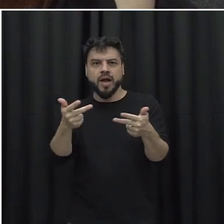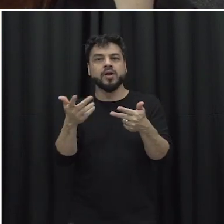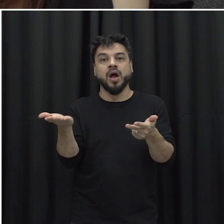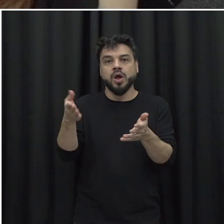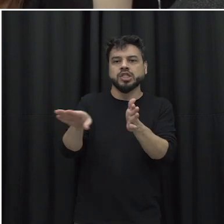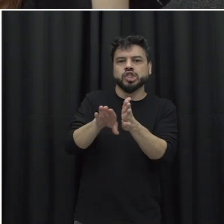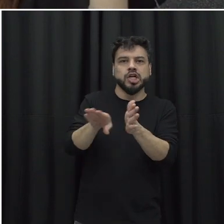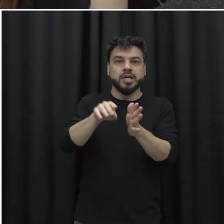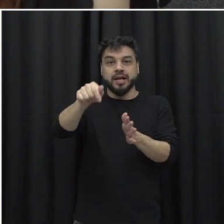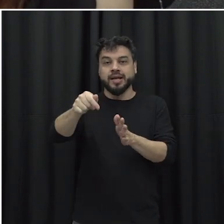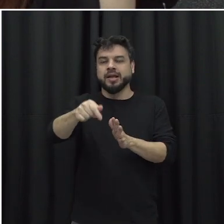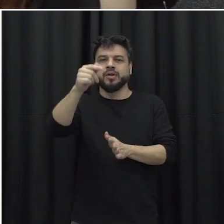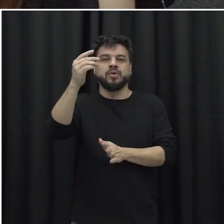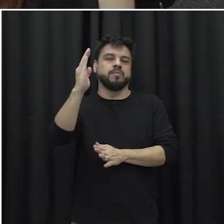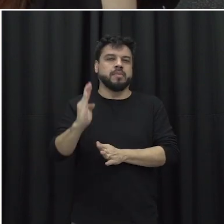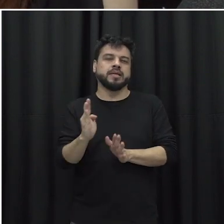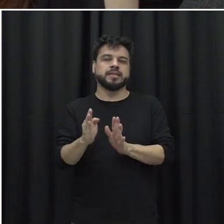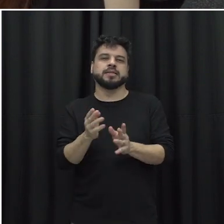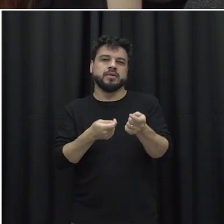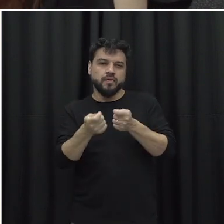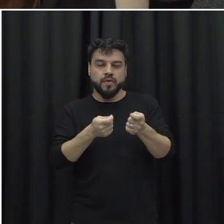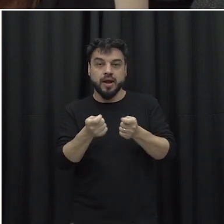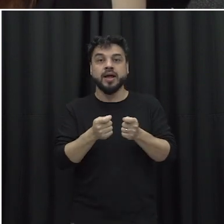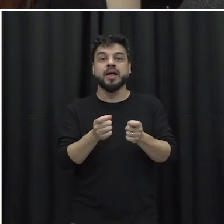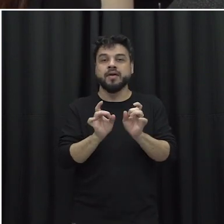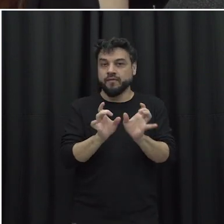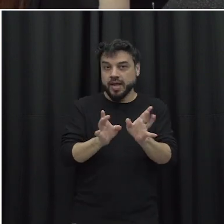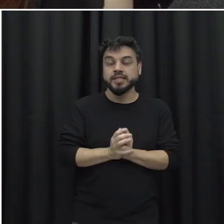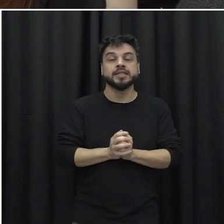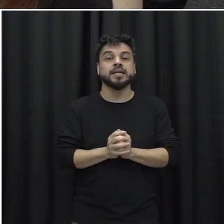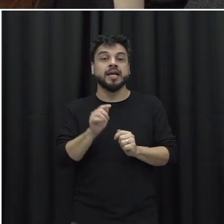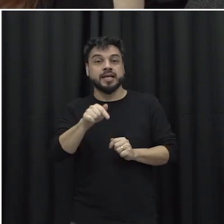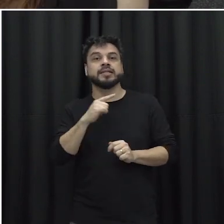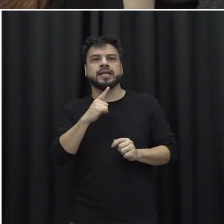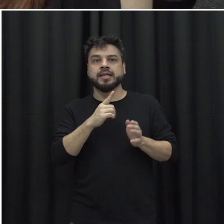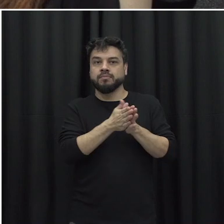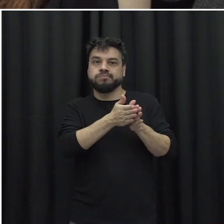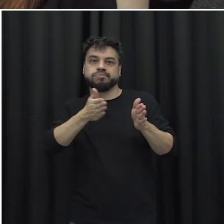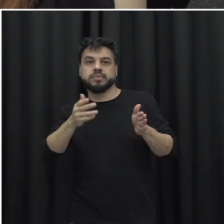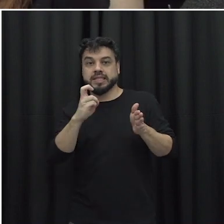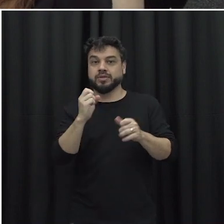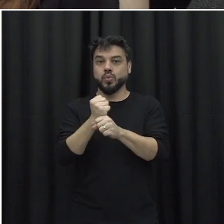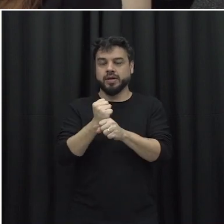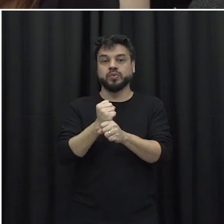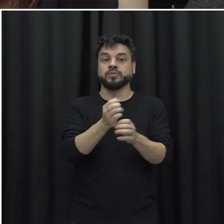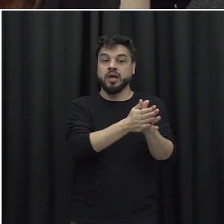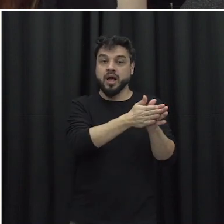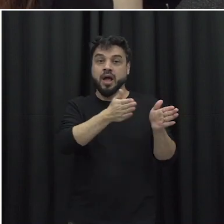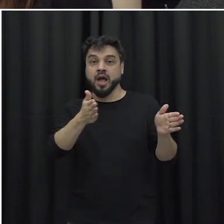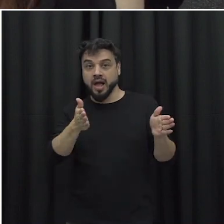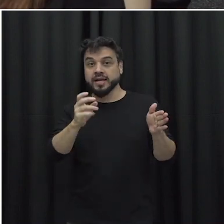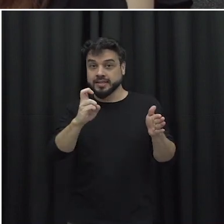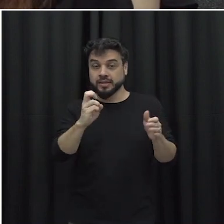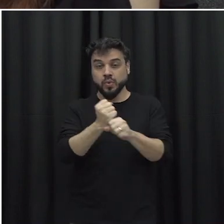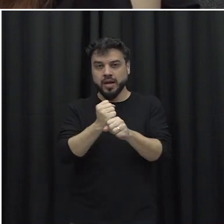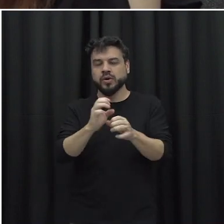no mercado farmacêutico no Brasil, eles têm um período de vigência dessa autorização sanitária de 5 anos. A partir desses 5